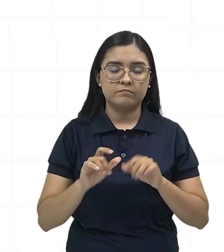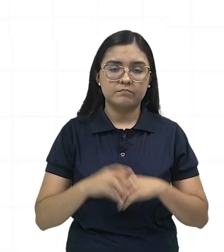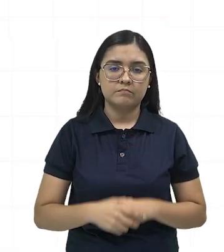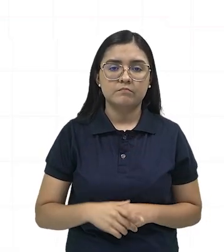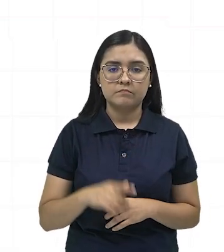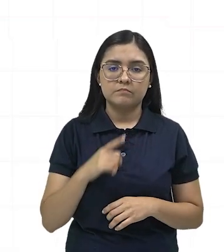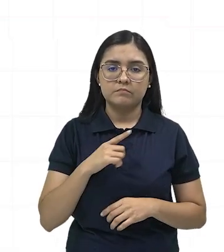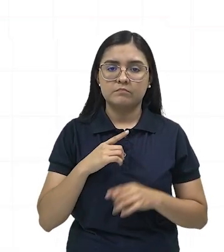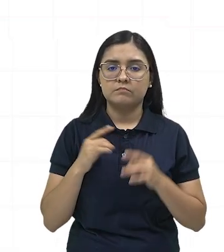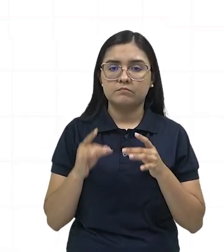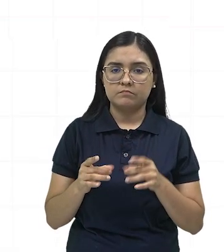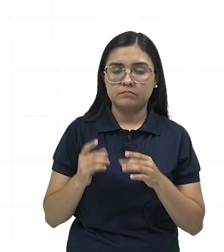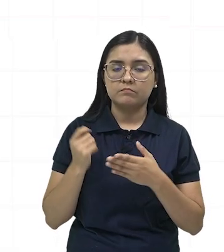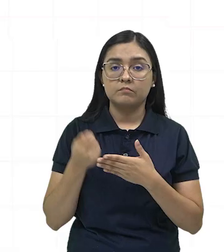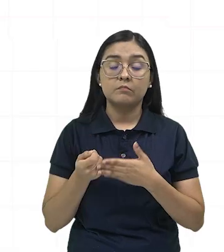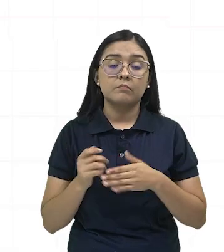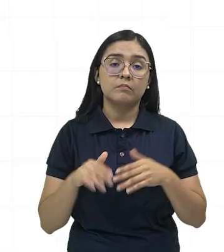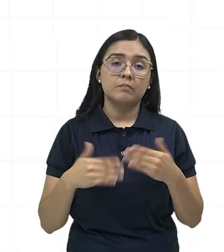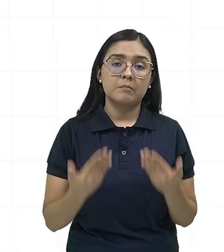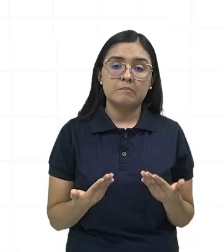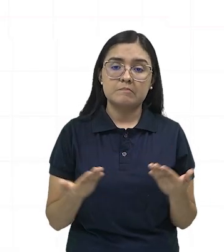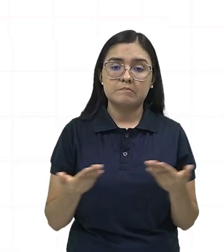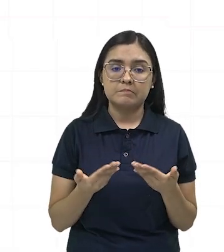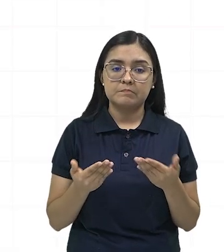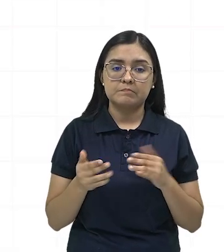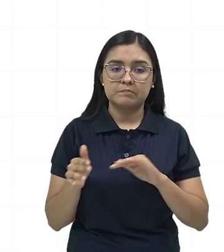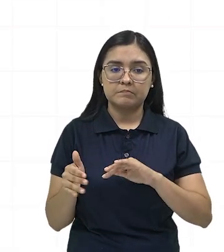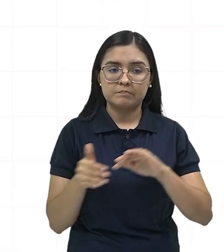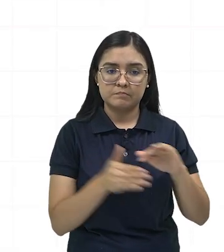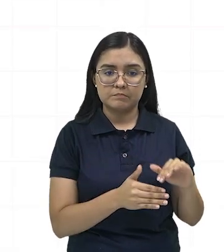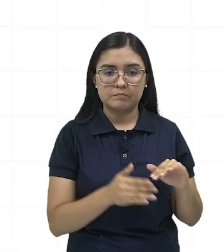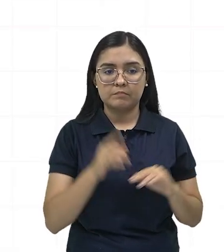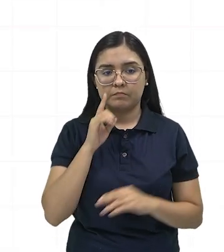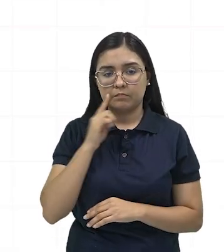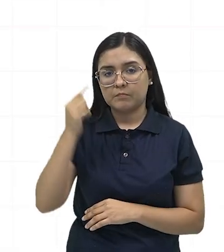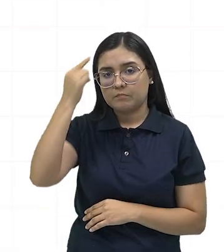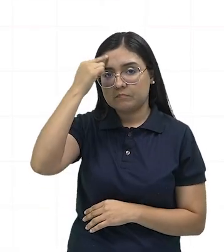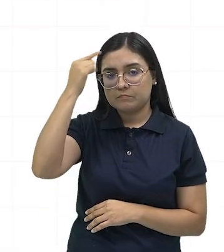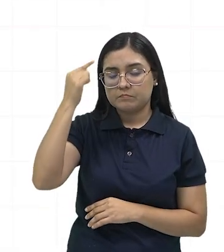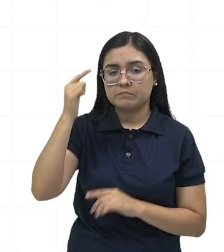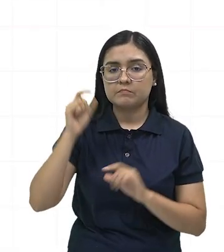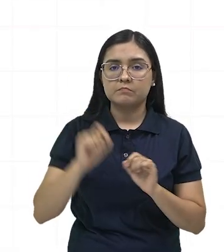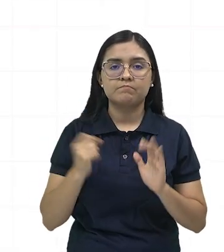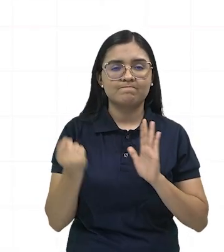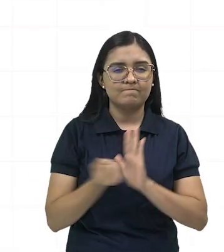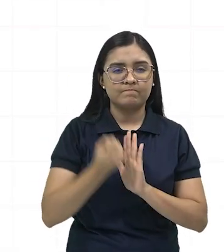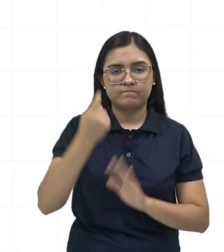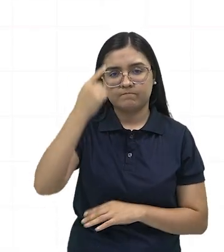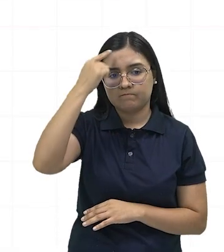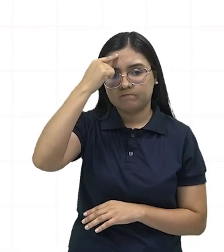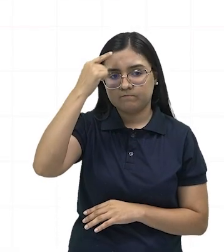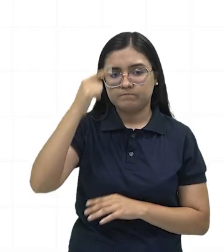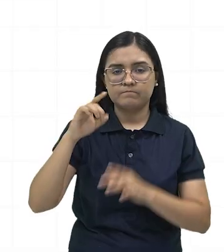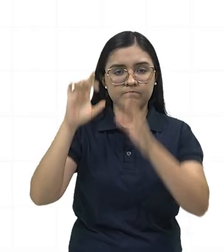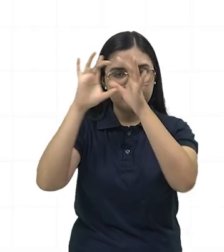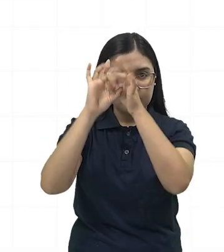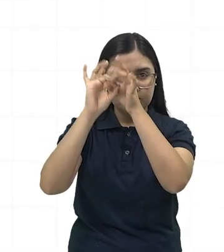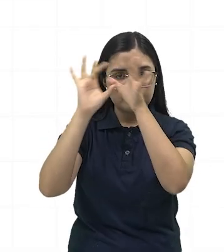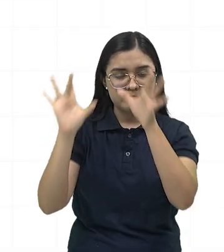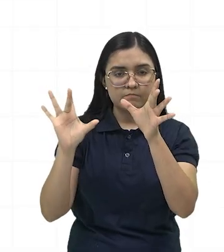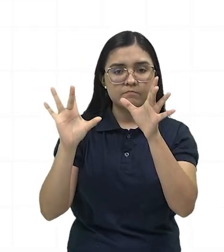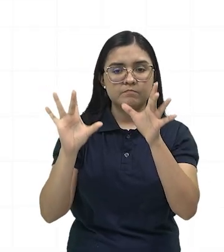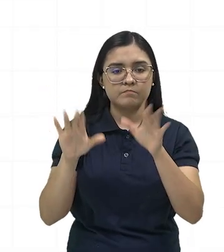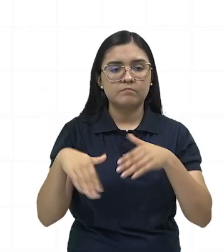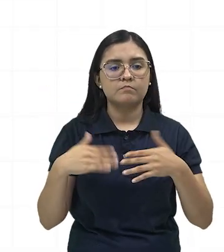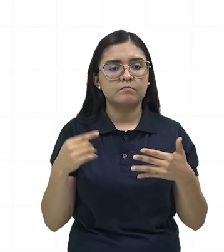tá bom? Falando agora do legado do pensamento liberal, temos aí, né, de